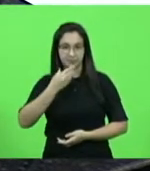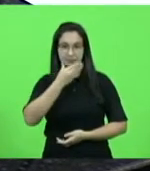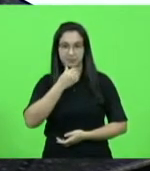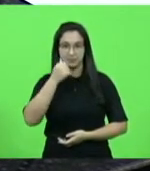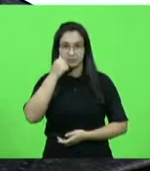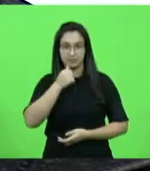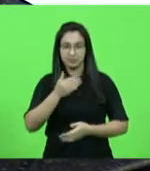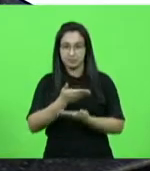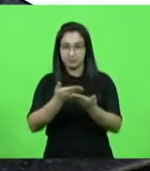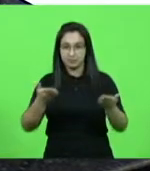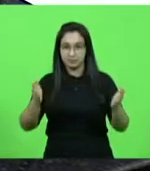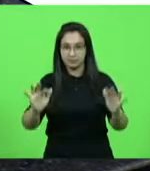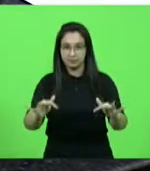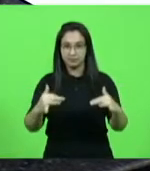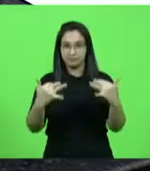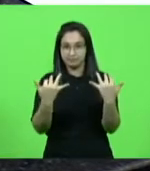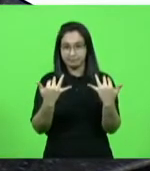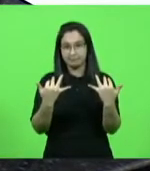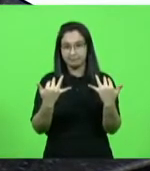quem nos acompanha pelas redes